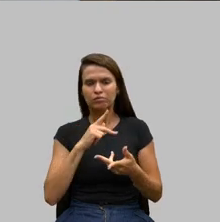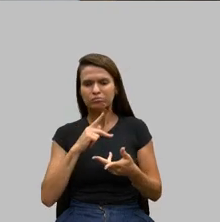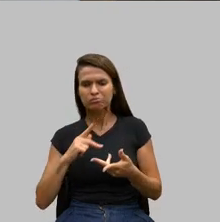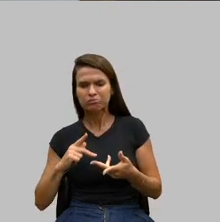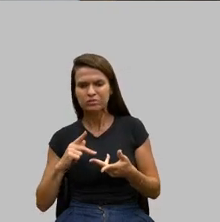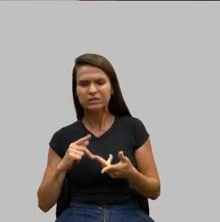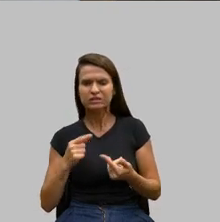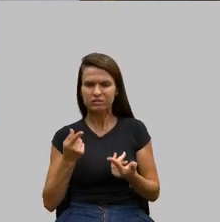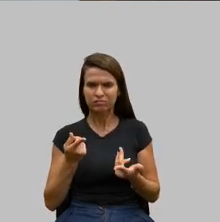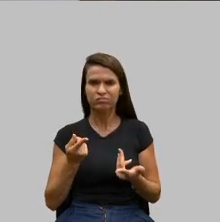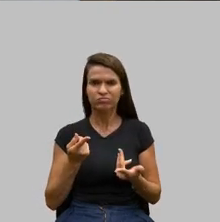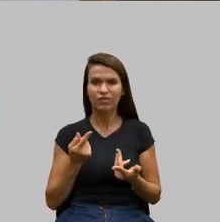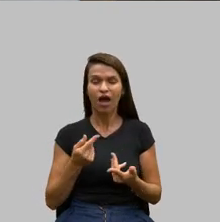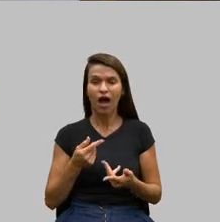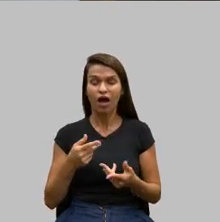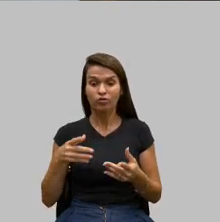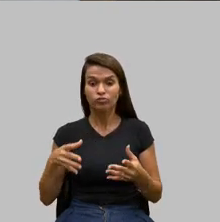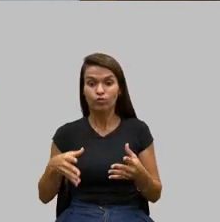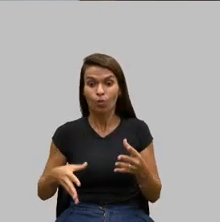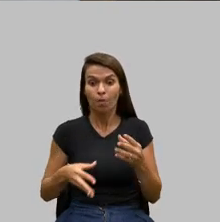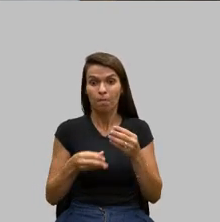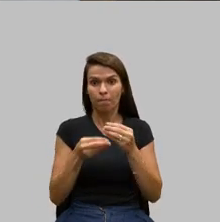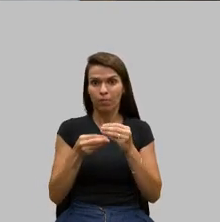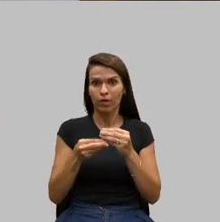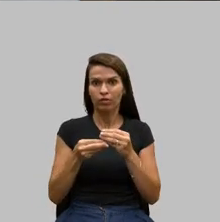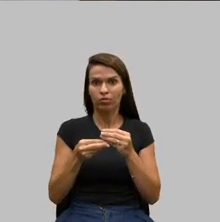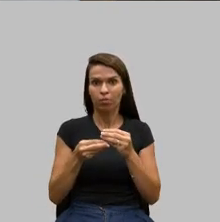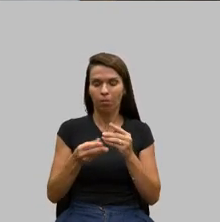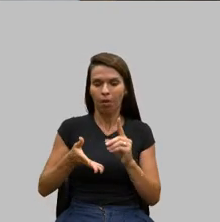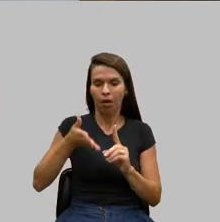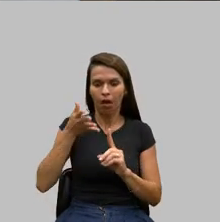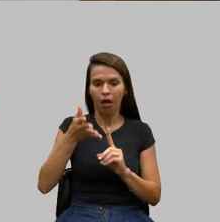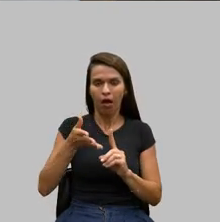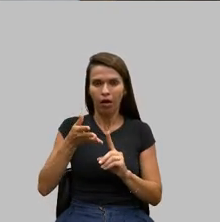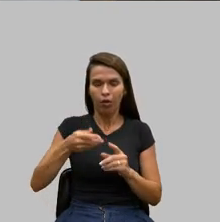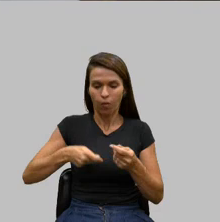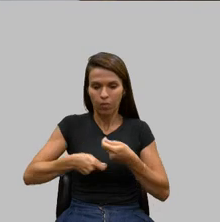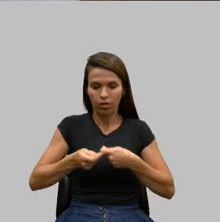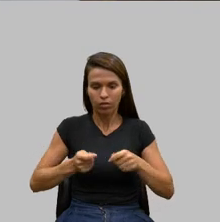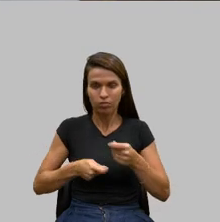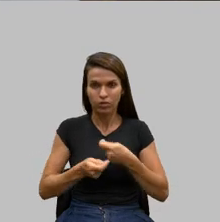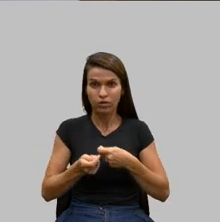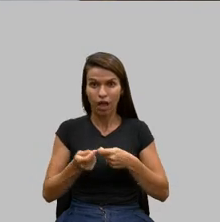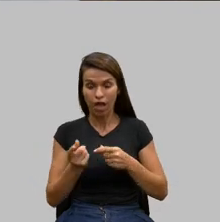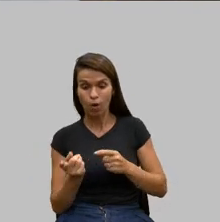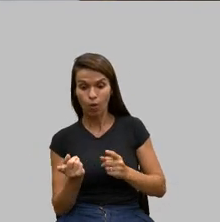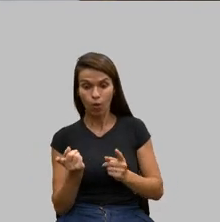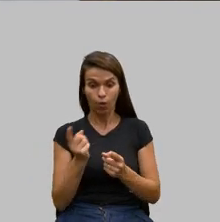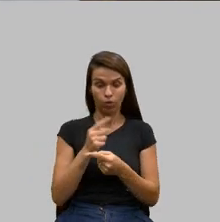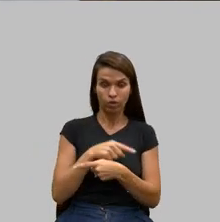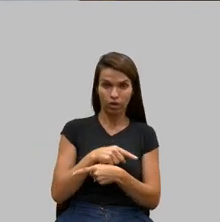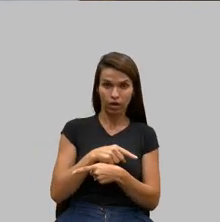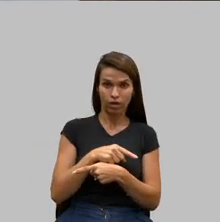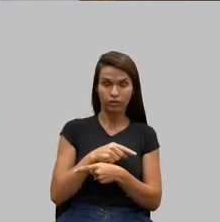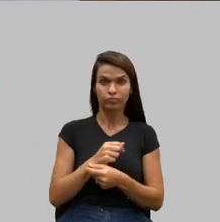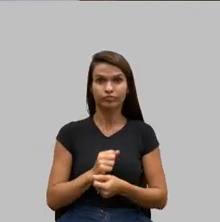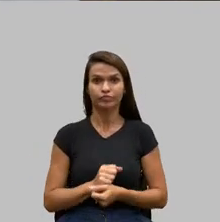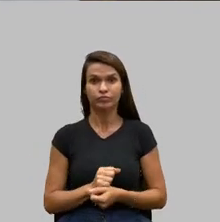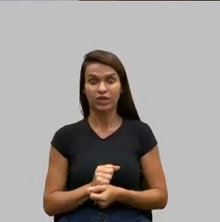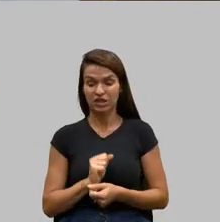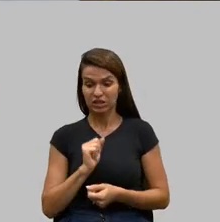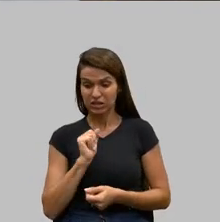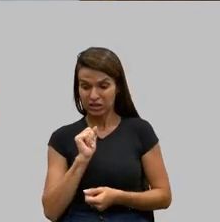E aí minha fala como economista é o contrário se ela não